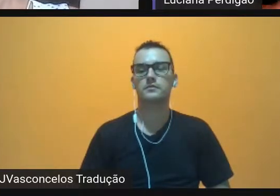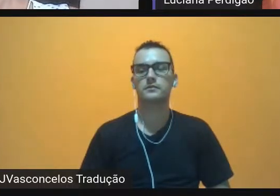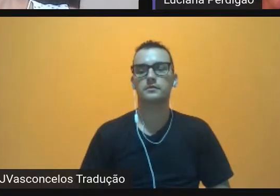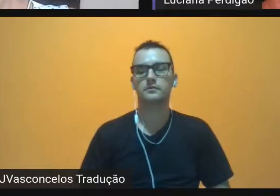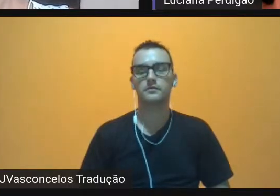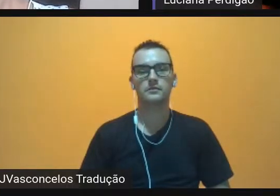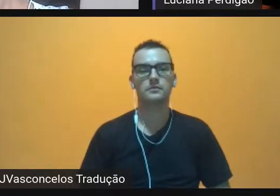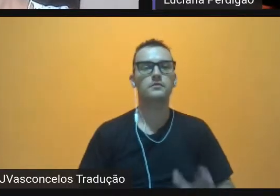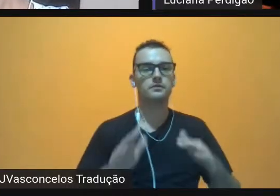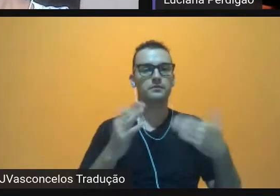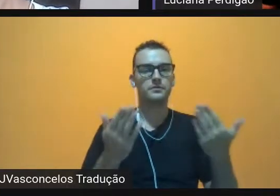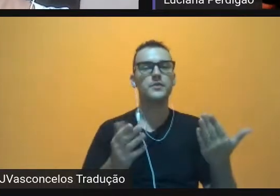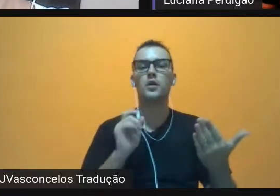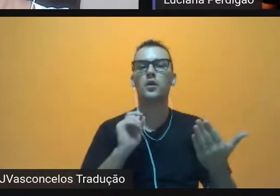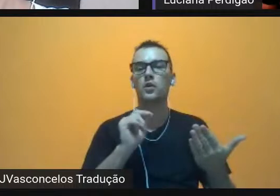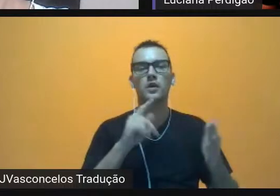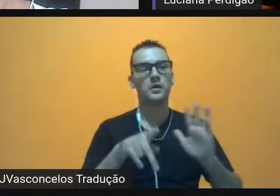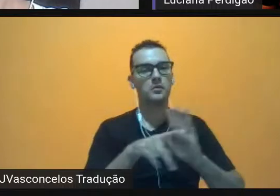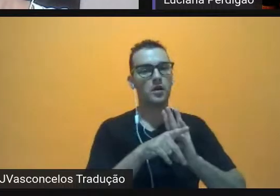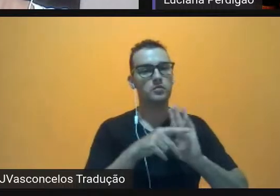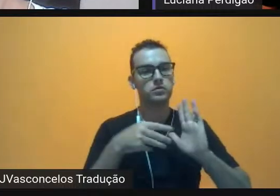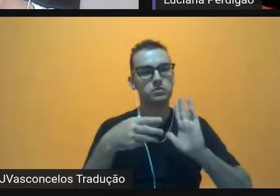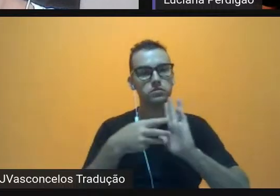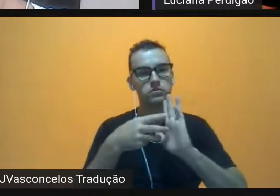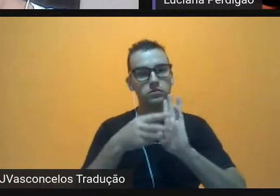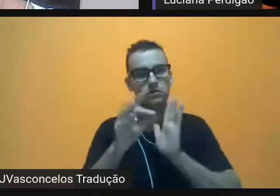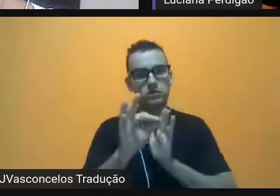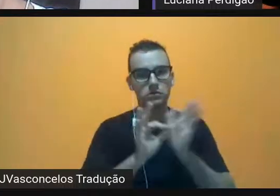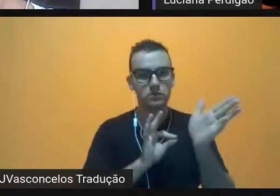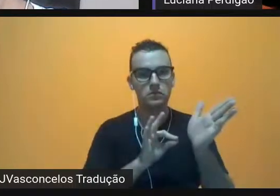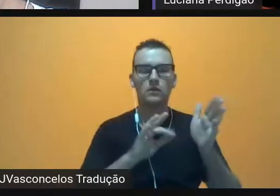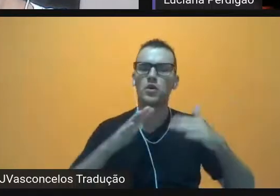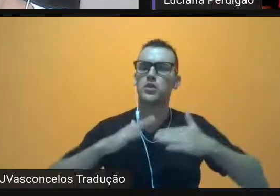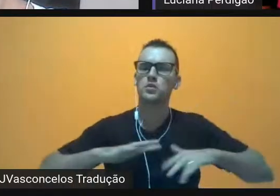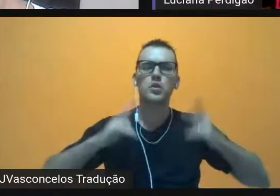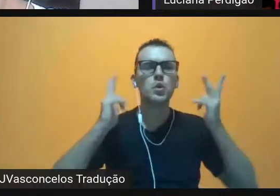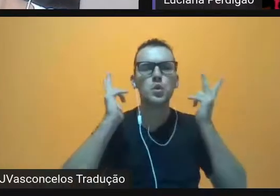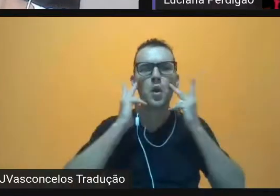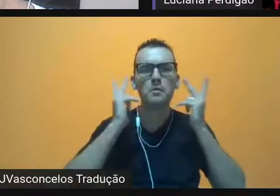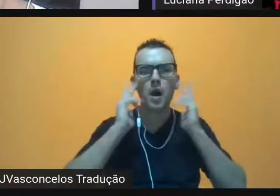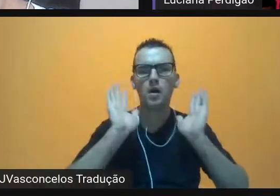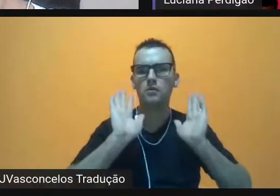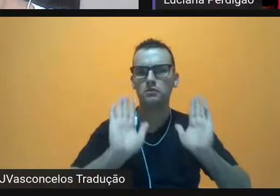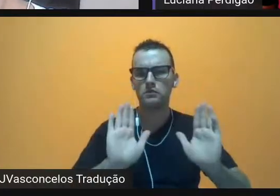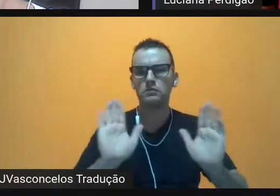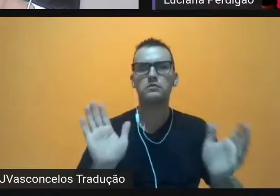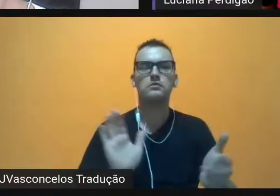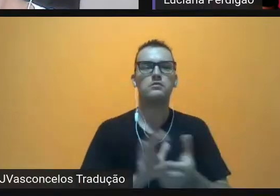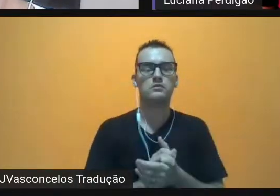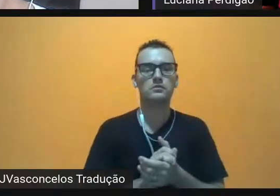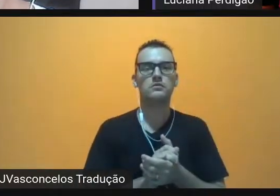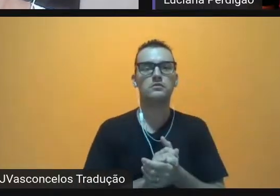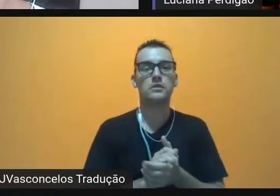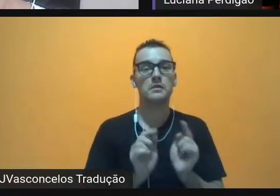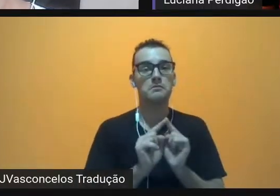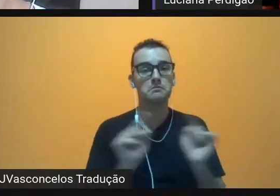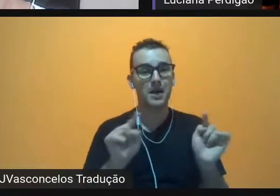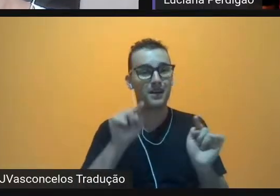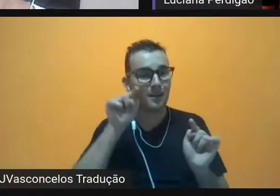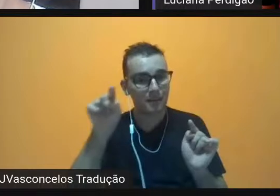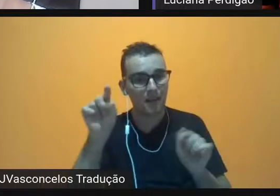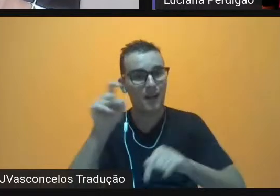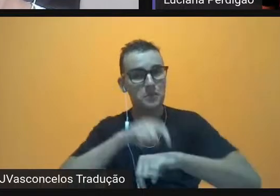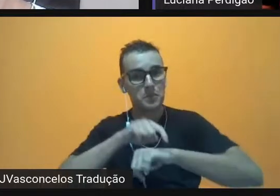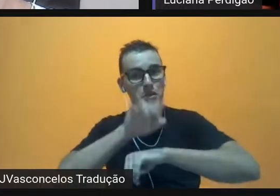de informações via formulário de inscrição foi bem tranquila, mas na hora da oferta mesmo do curso, a gente teve